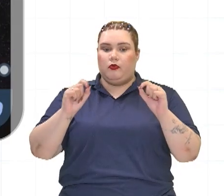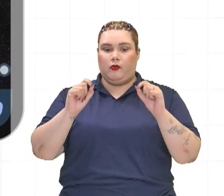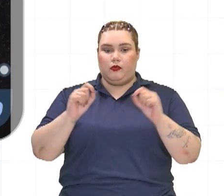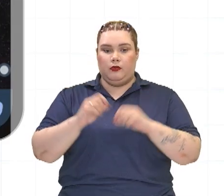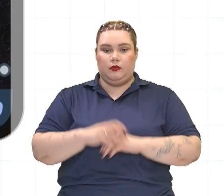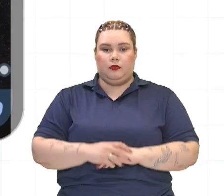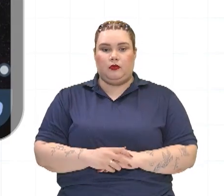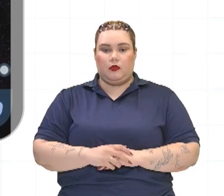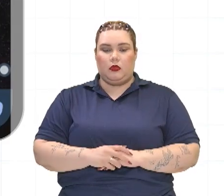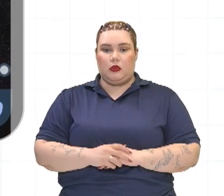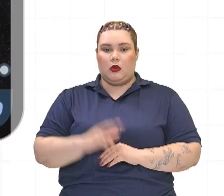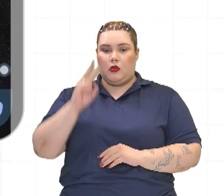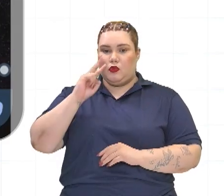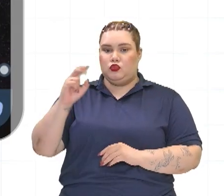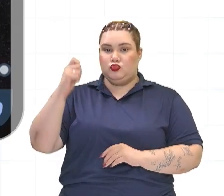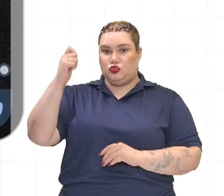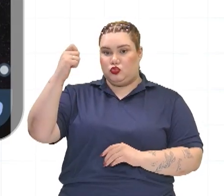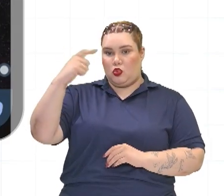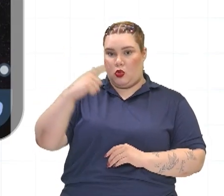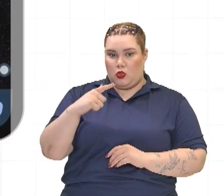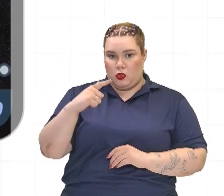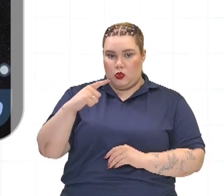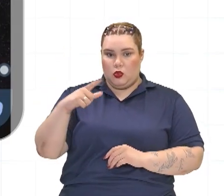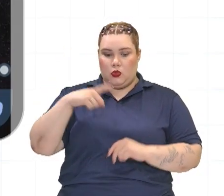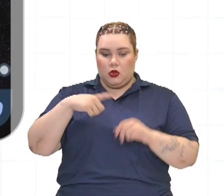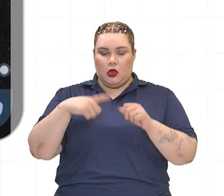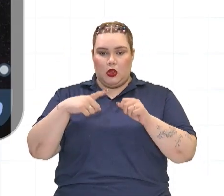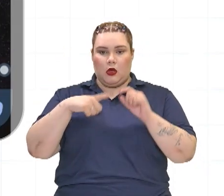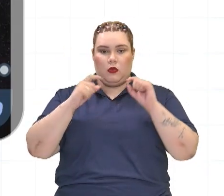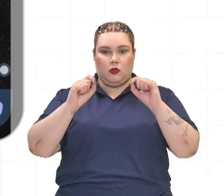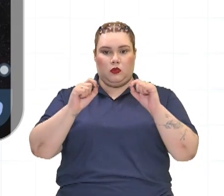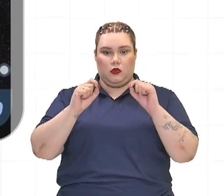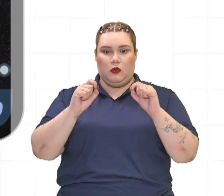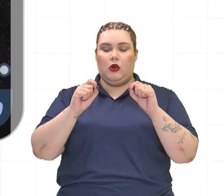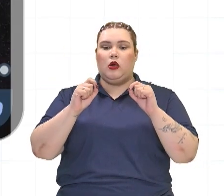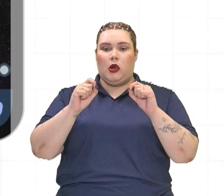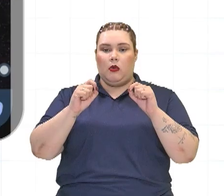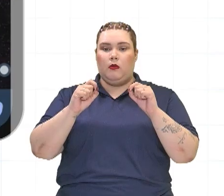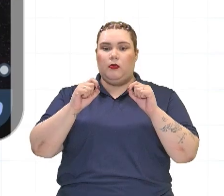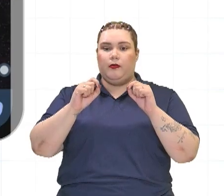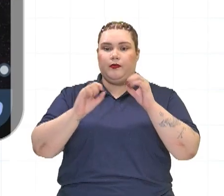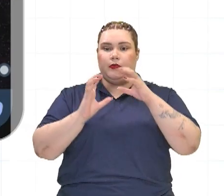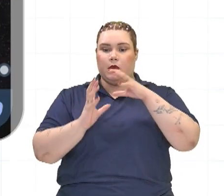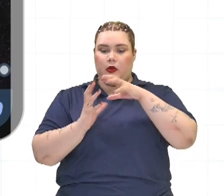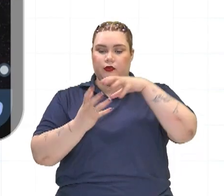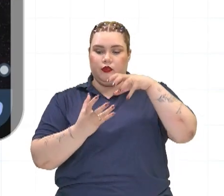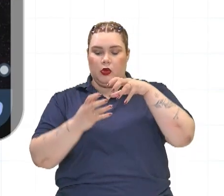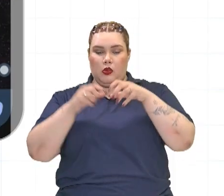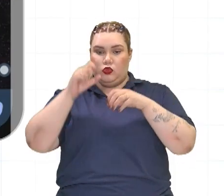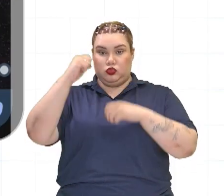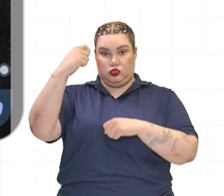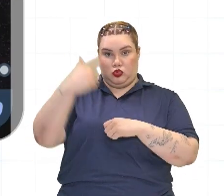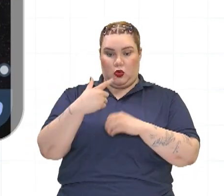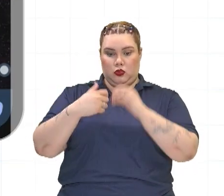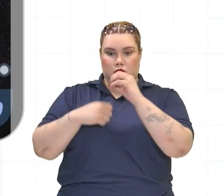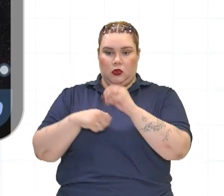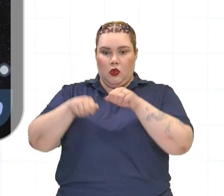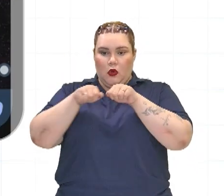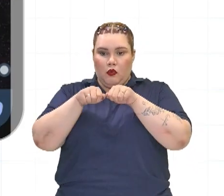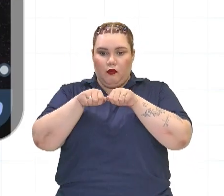que esses raios solares, eles são recebidos eles são distribuídos, vamos dizer assim, de